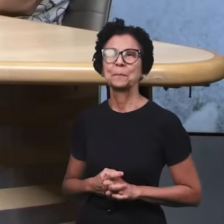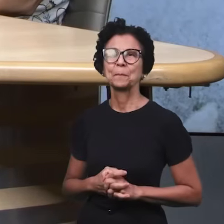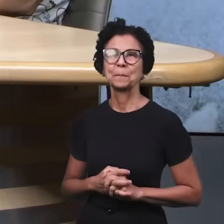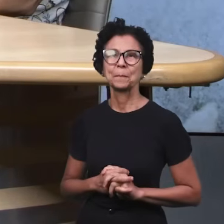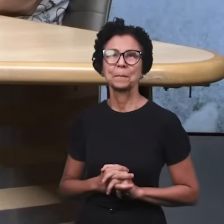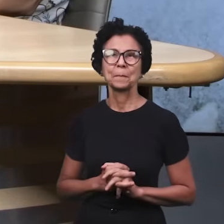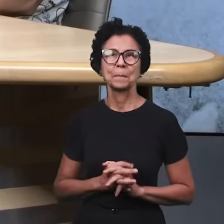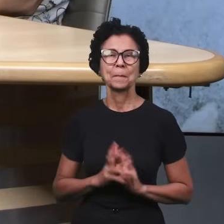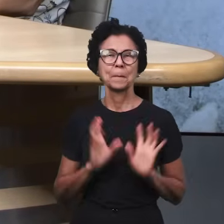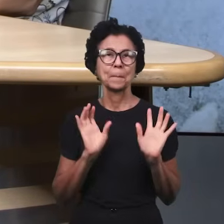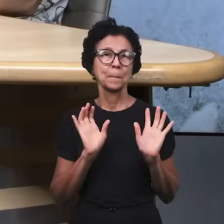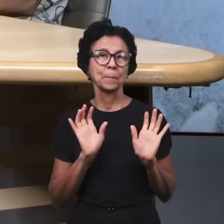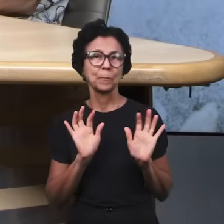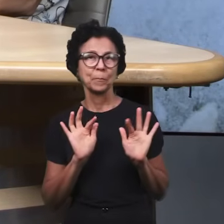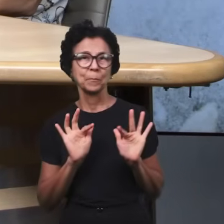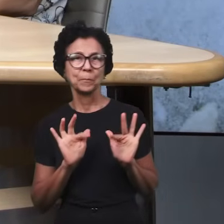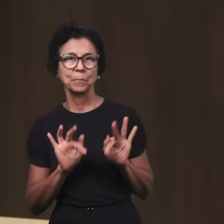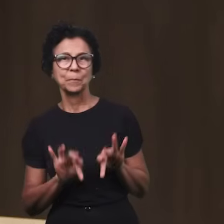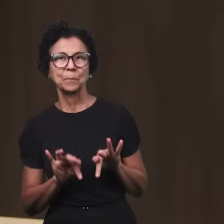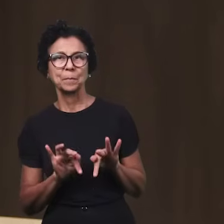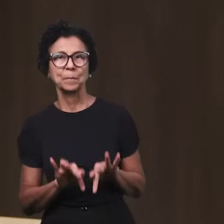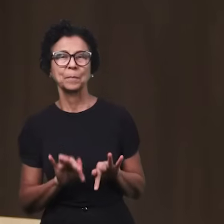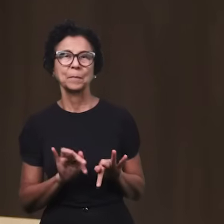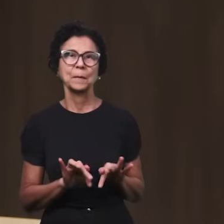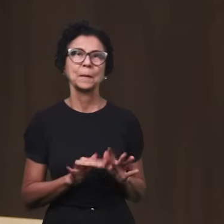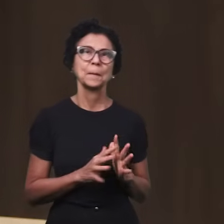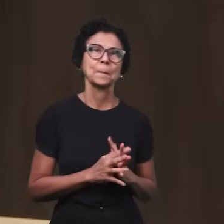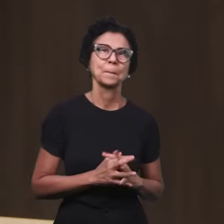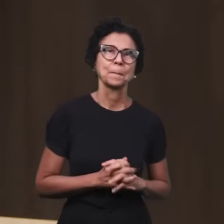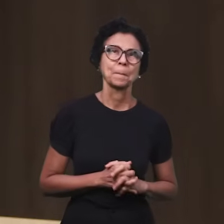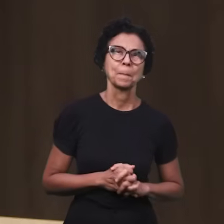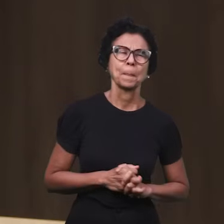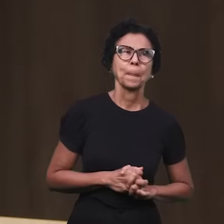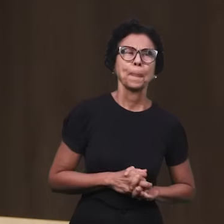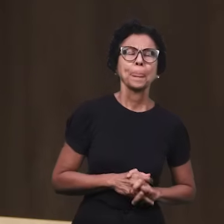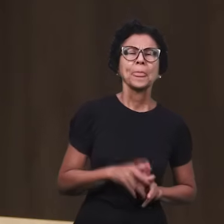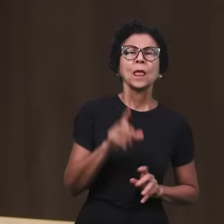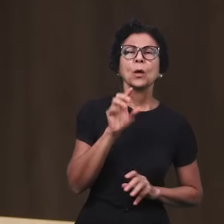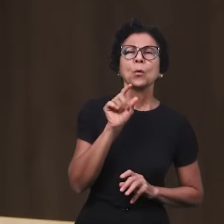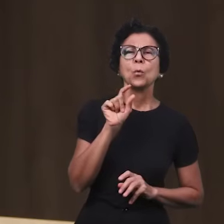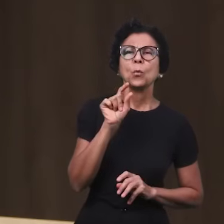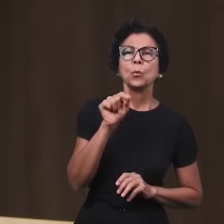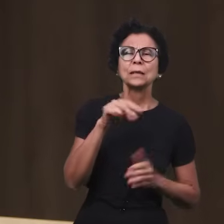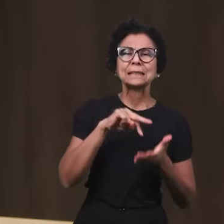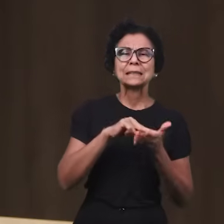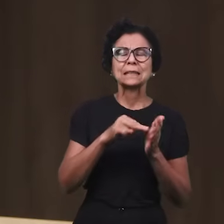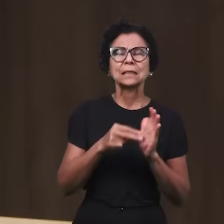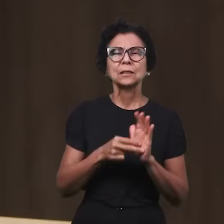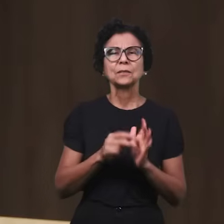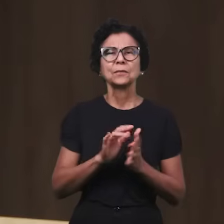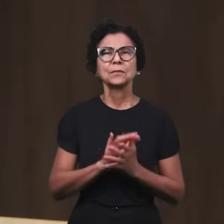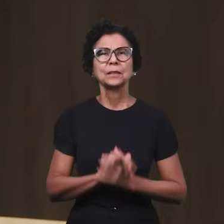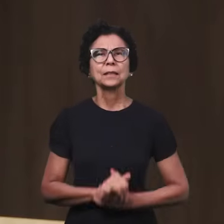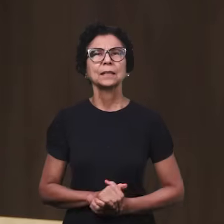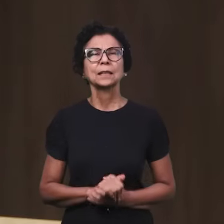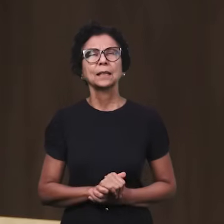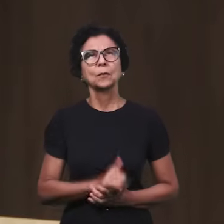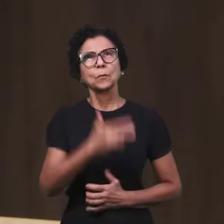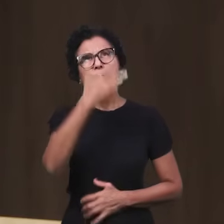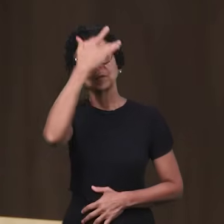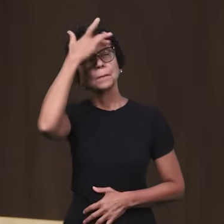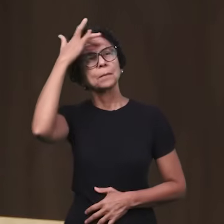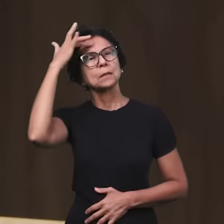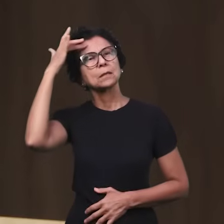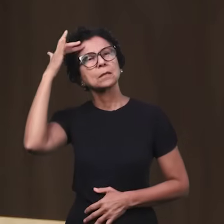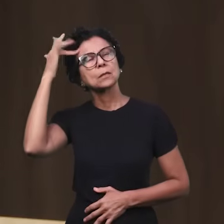para a gente terminar o nosso programa, a gente vai falar agora sobre o que é mansidão. Porque nós falamos